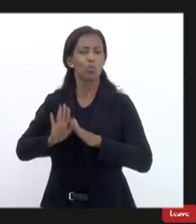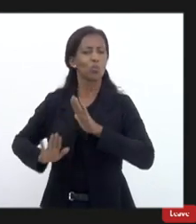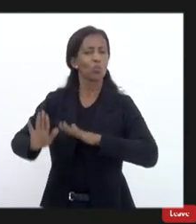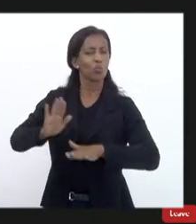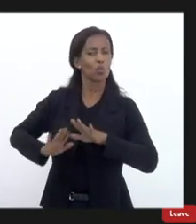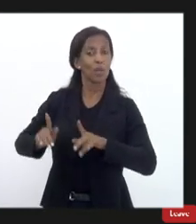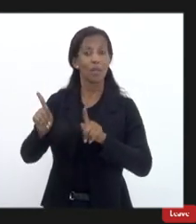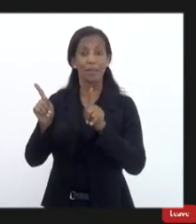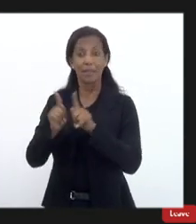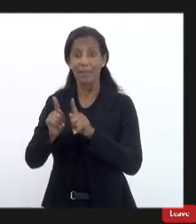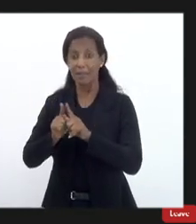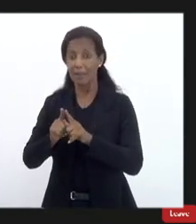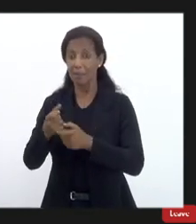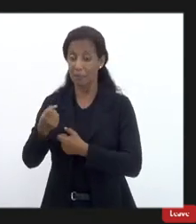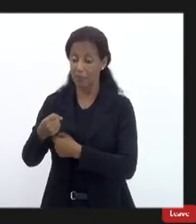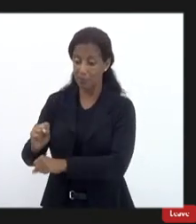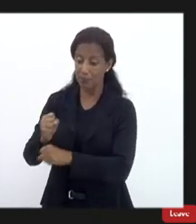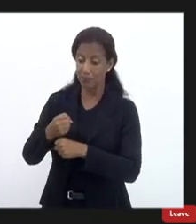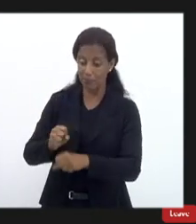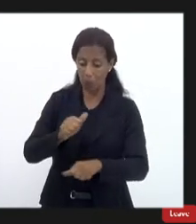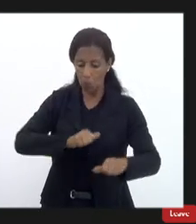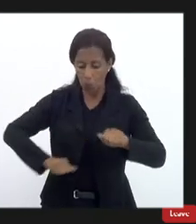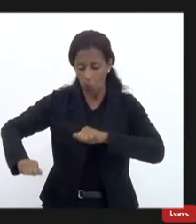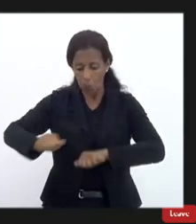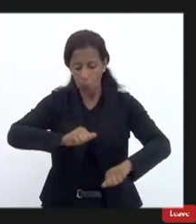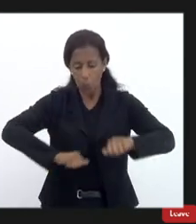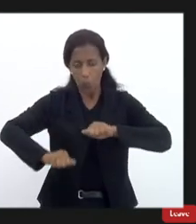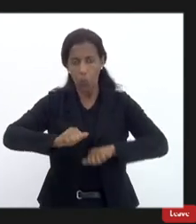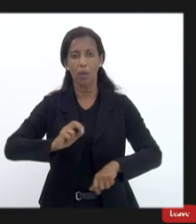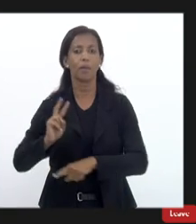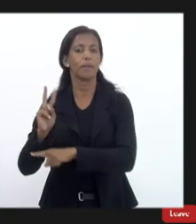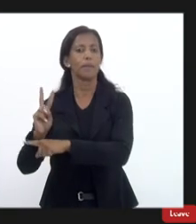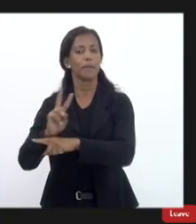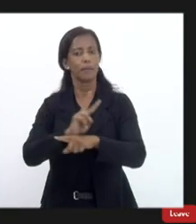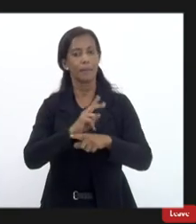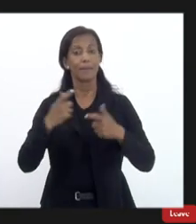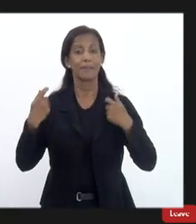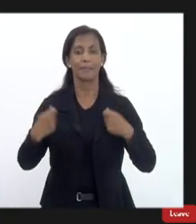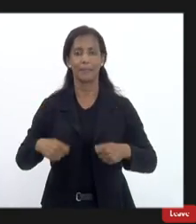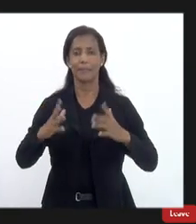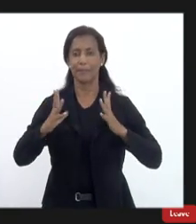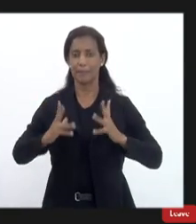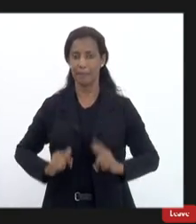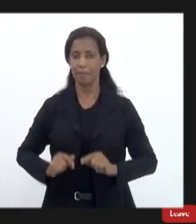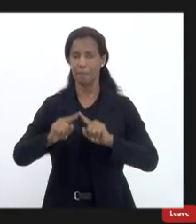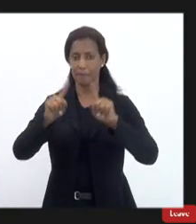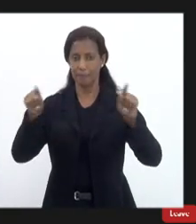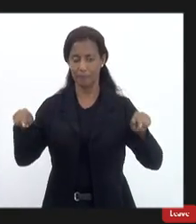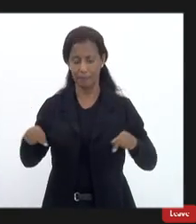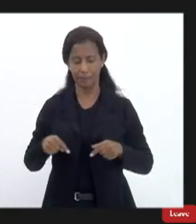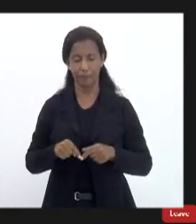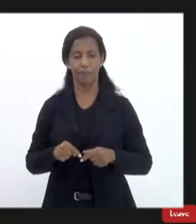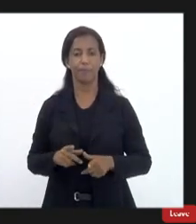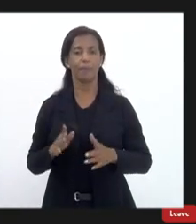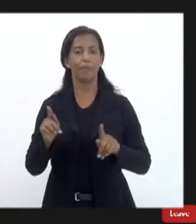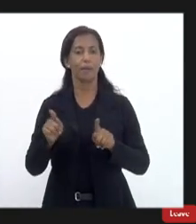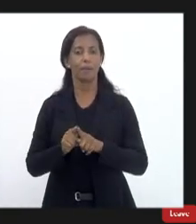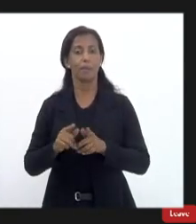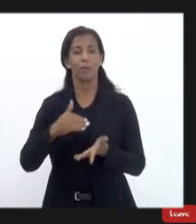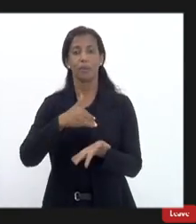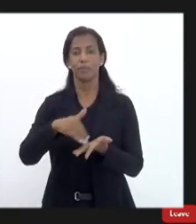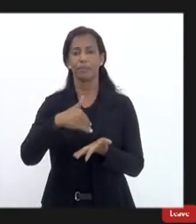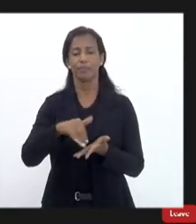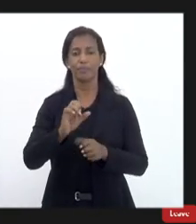o pessoal da limpeza, que também hoje tem um cuidado redobrado com a necessidade de sanitização das nossas escolas. O secretário